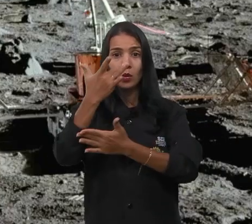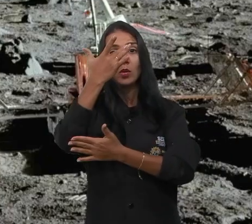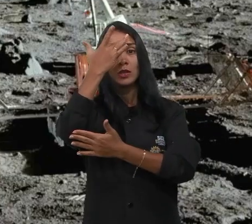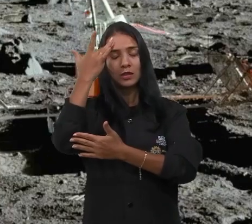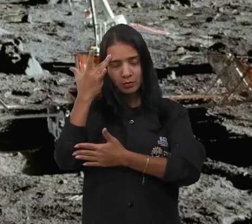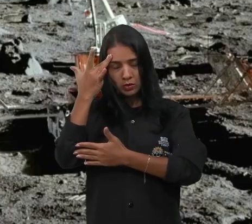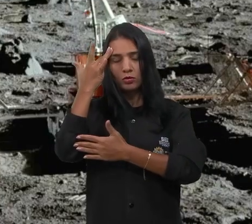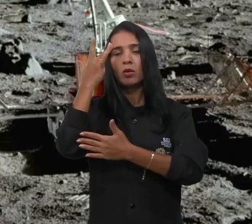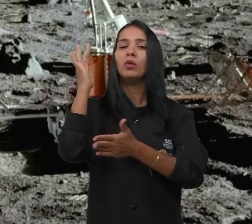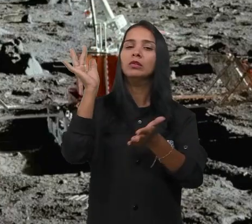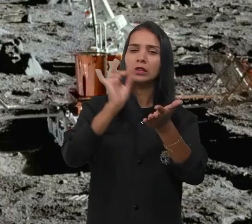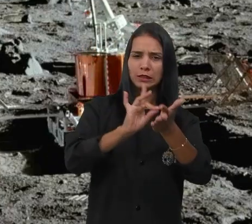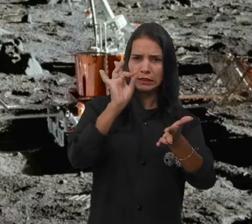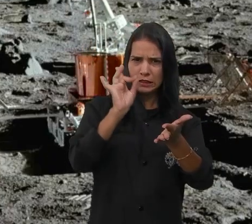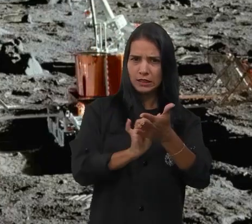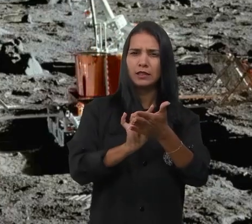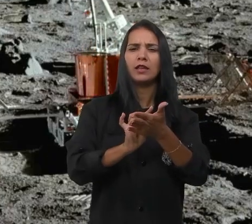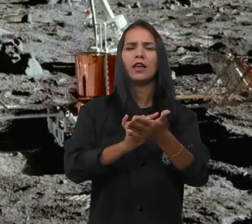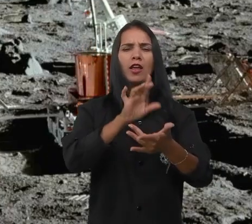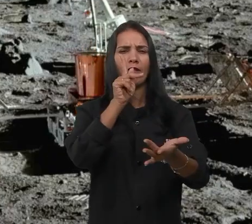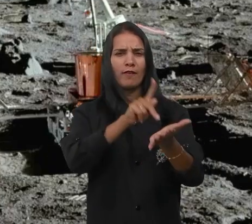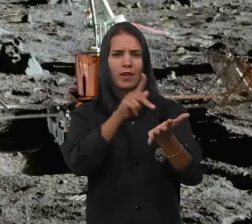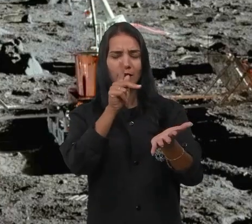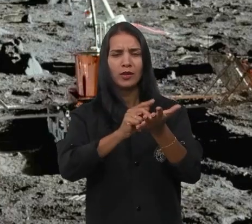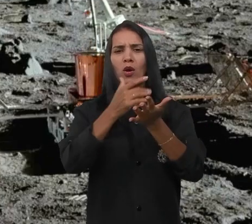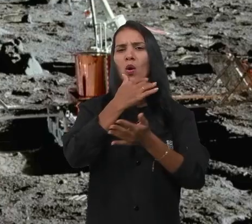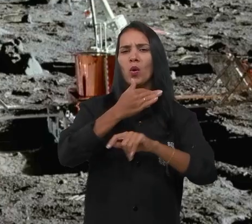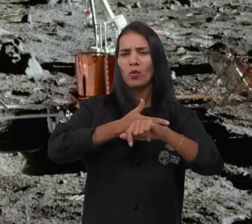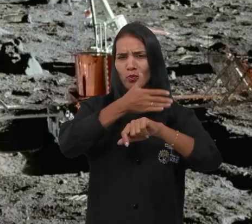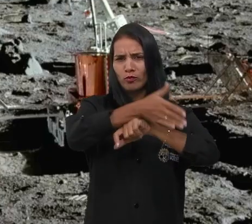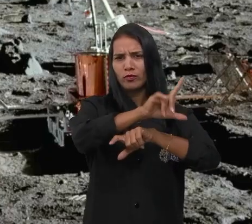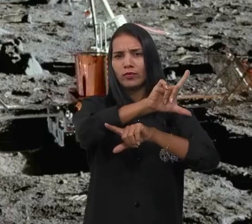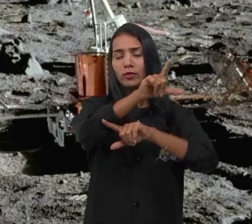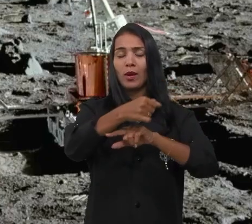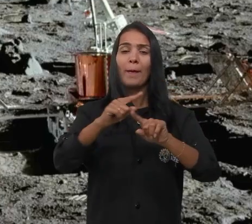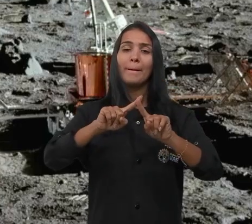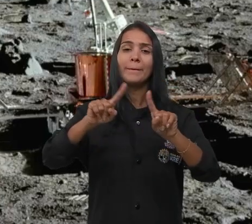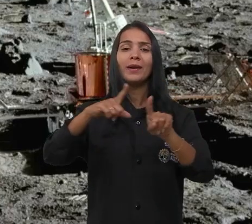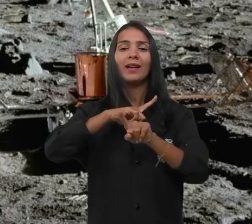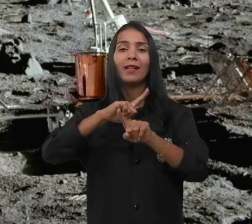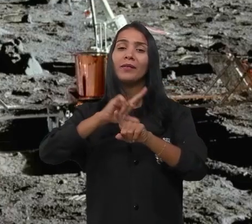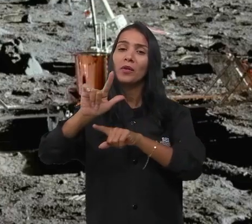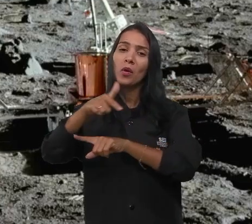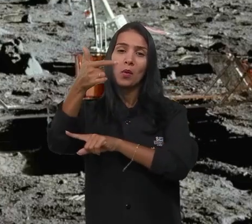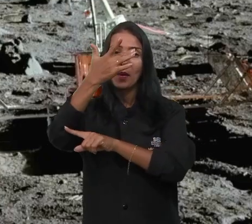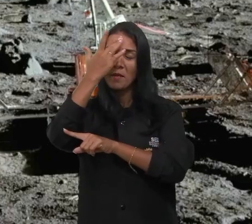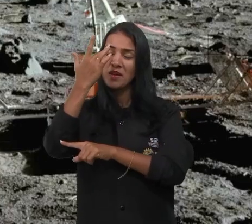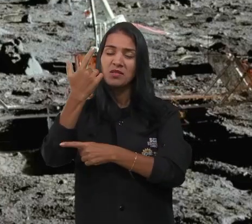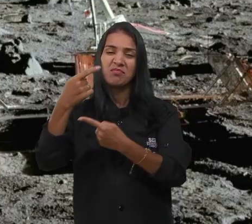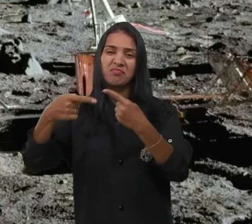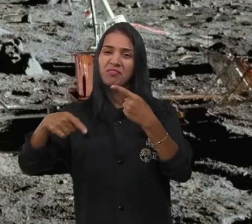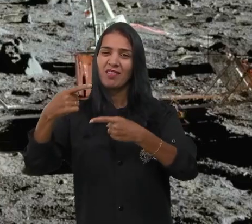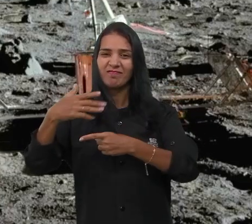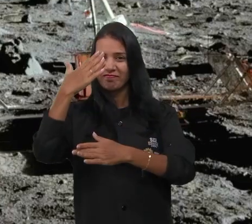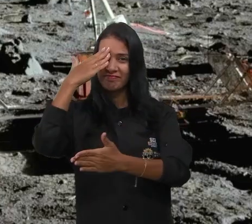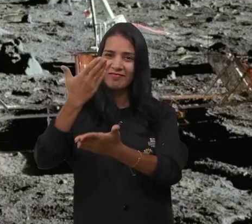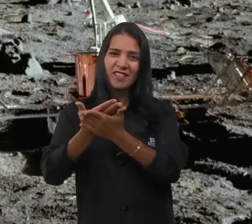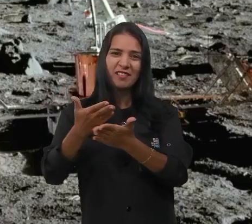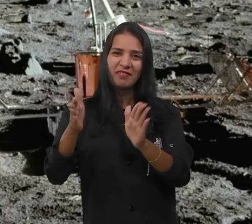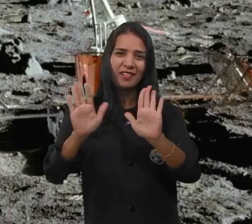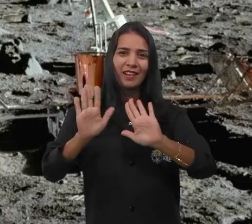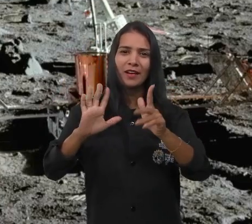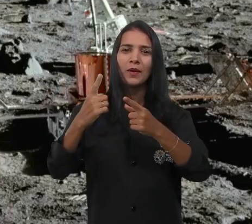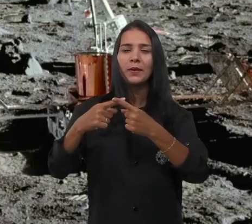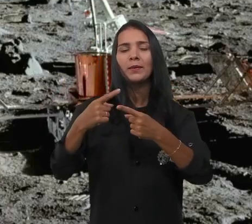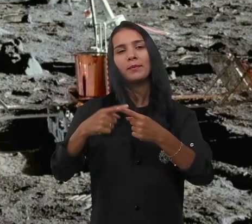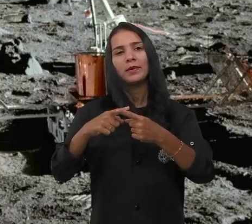homem foi e chegou à Lua, e já existem teorias da conspiração que dizem que não, o homem não foi à Lua. Só que